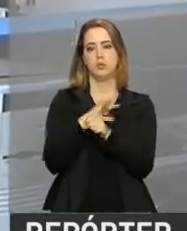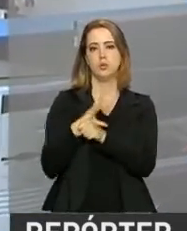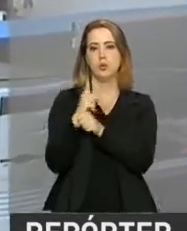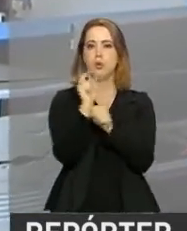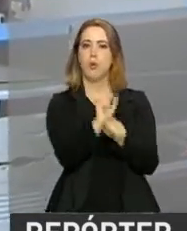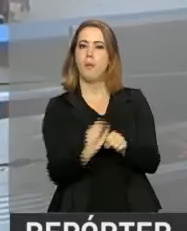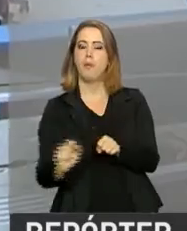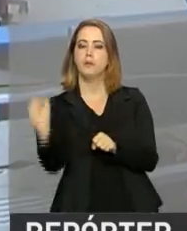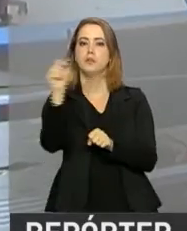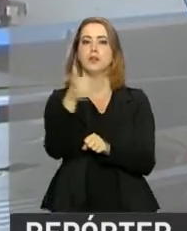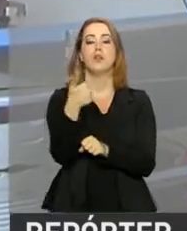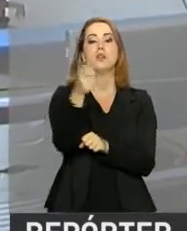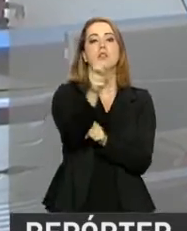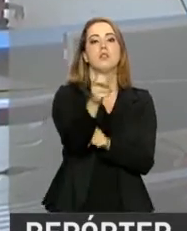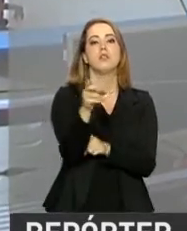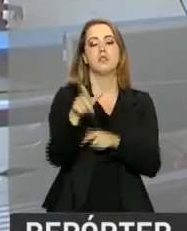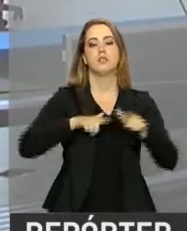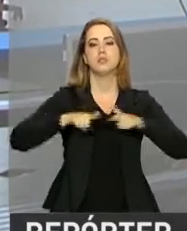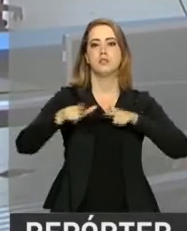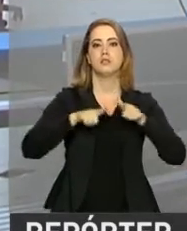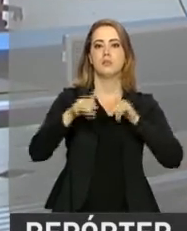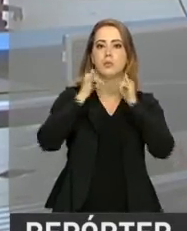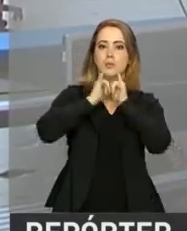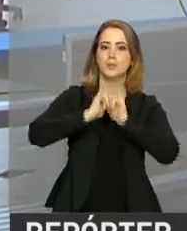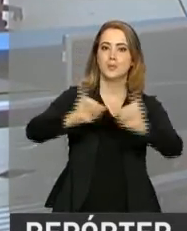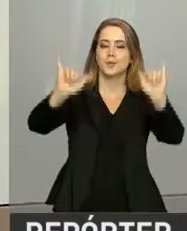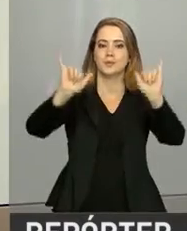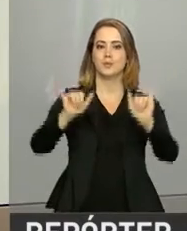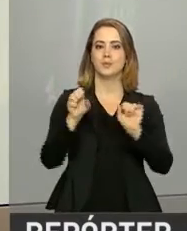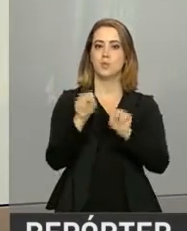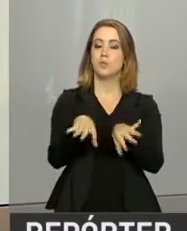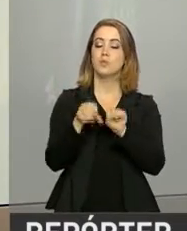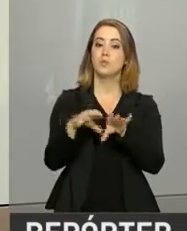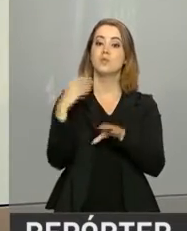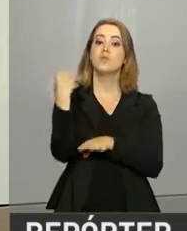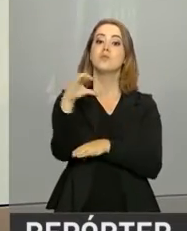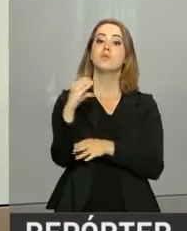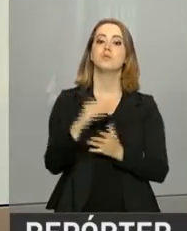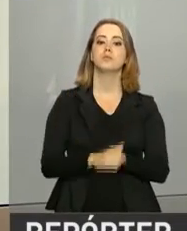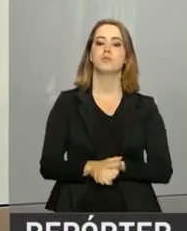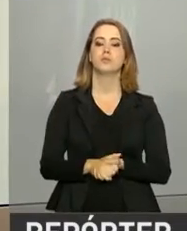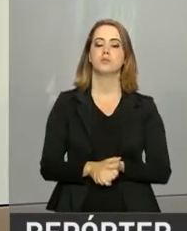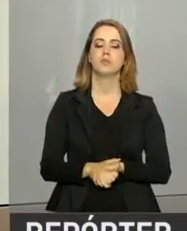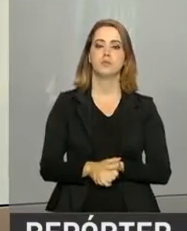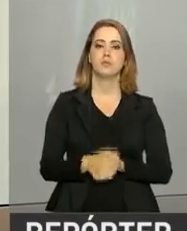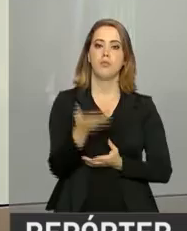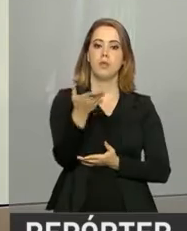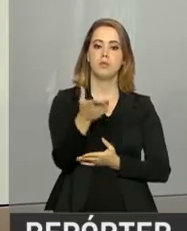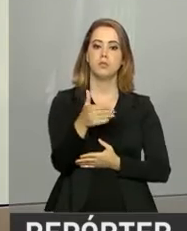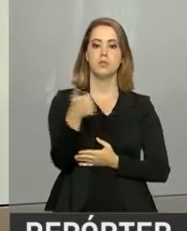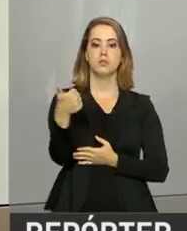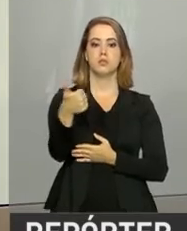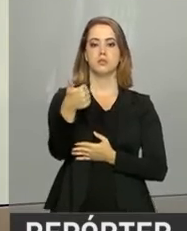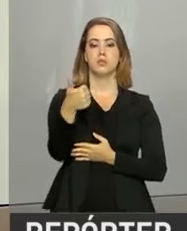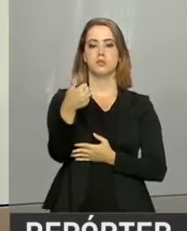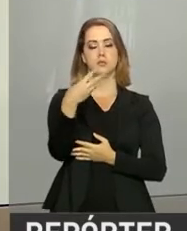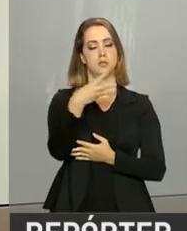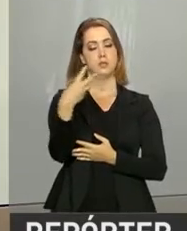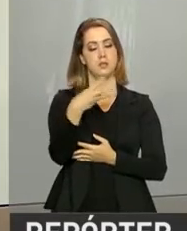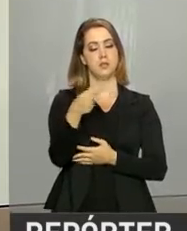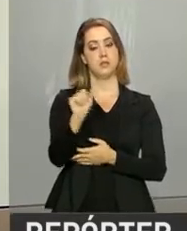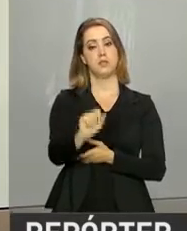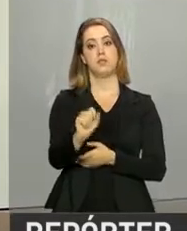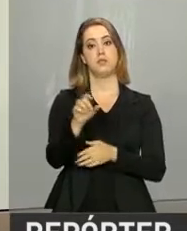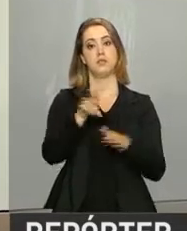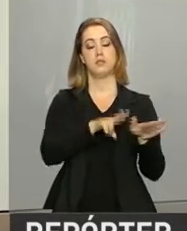15 mil atividades para divulgar a educação científica é essa é a 13ª edição da semana nacional de ciência